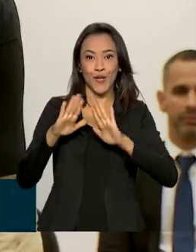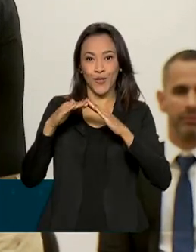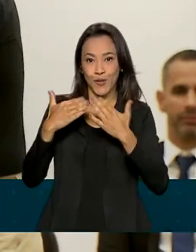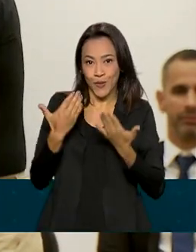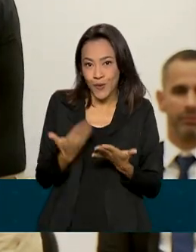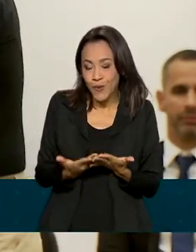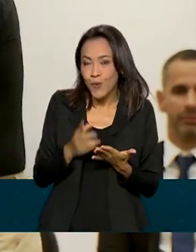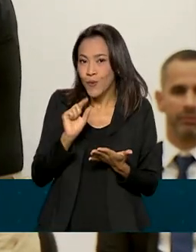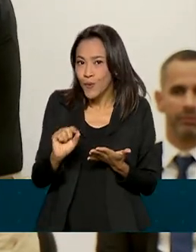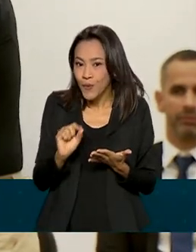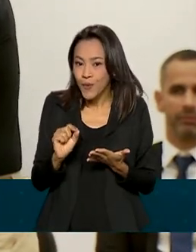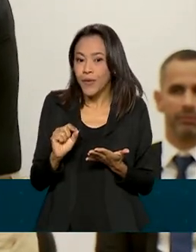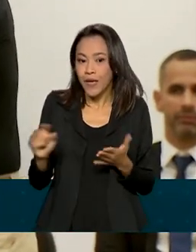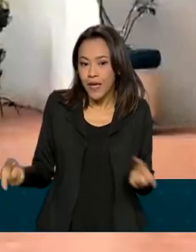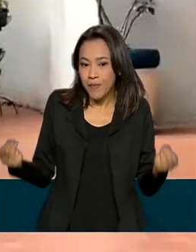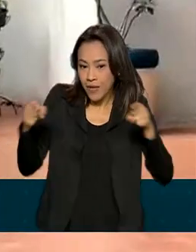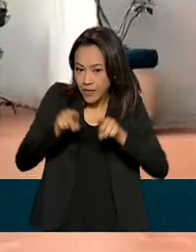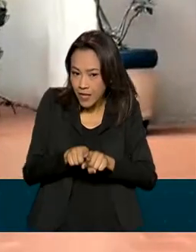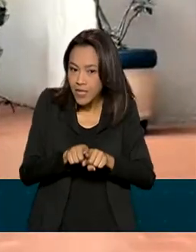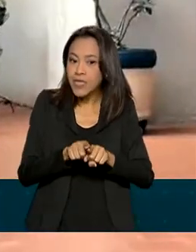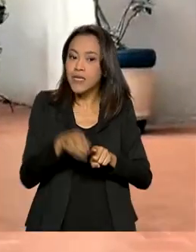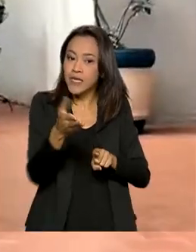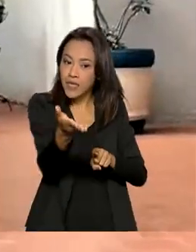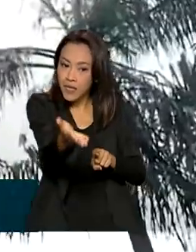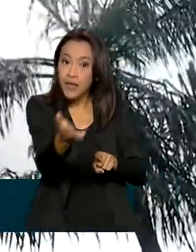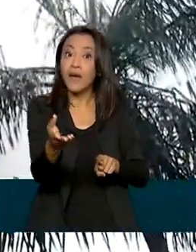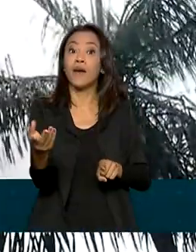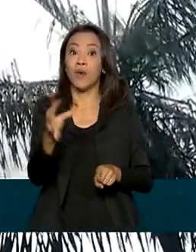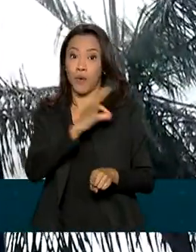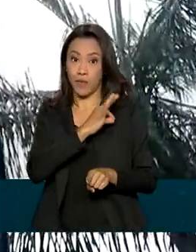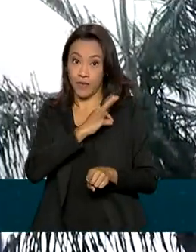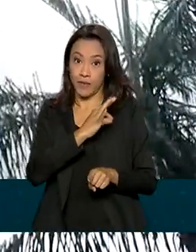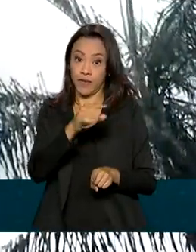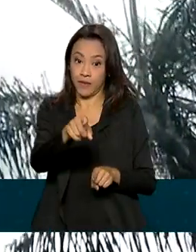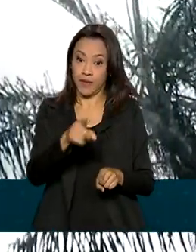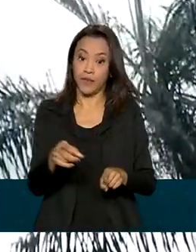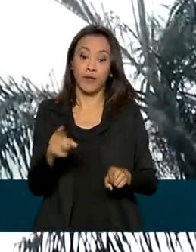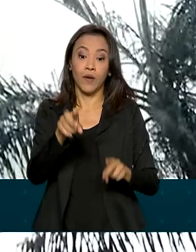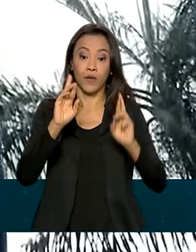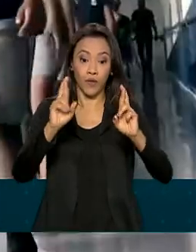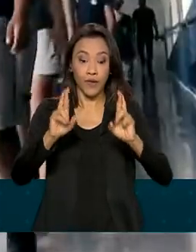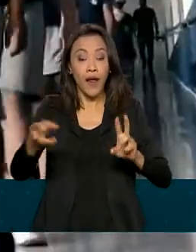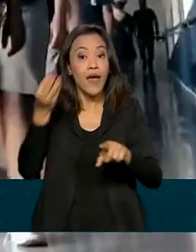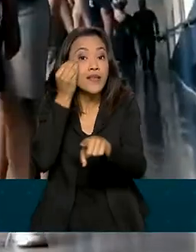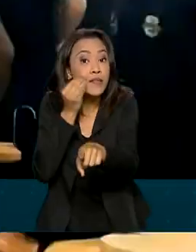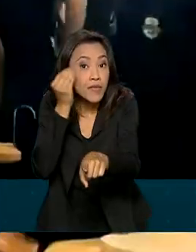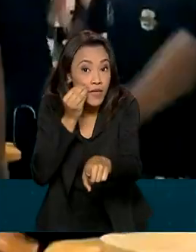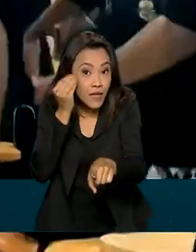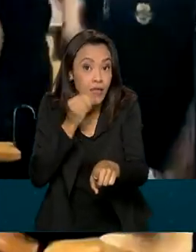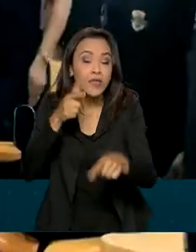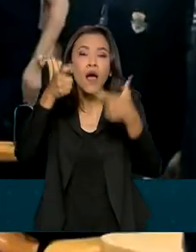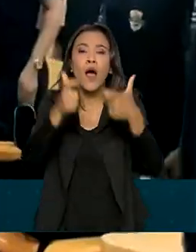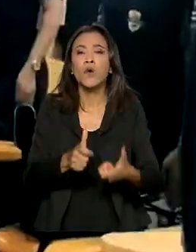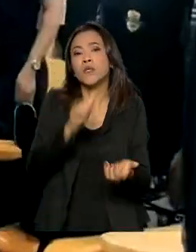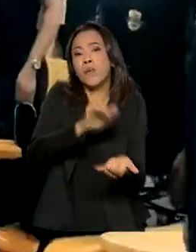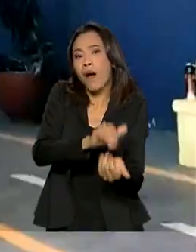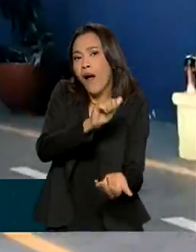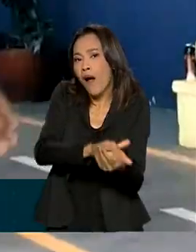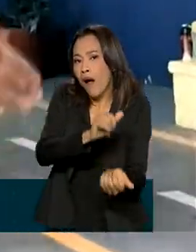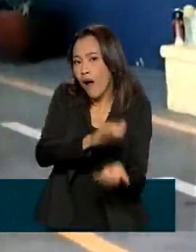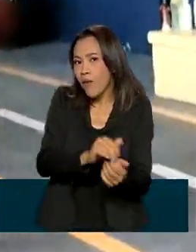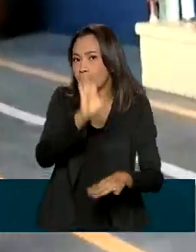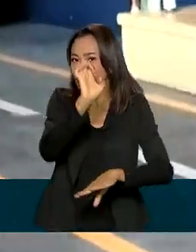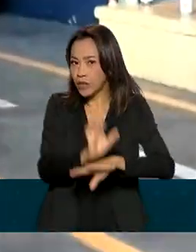em parceria com a PRF. A escola funciona em regime de experiência em Palmas, no Tocantins,